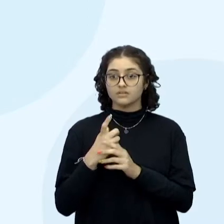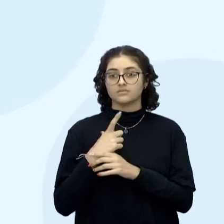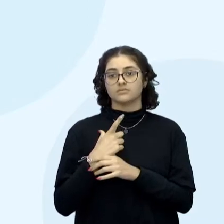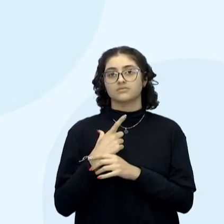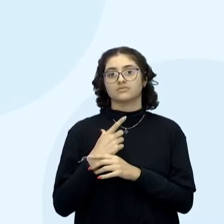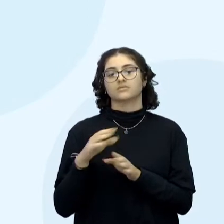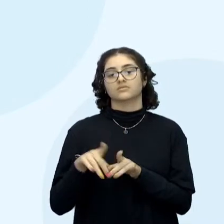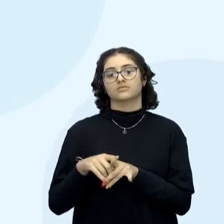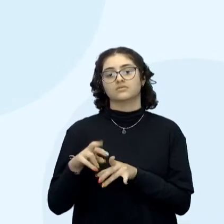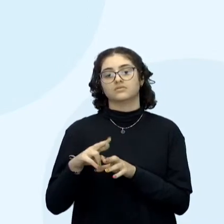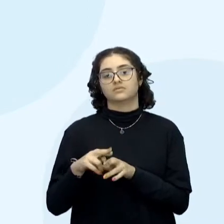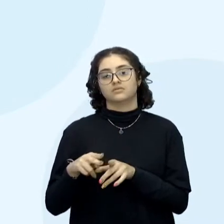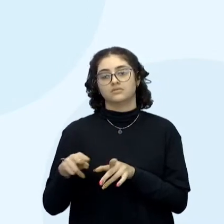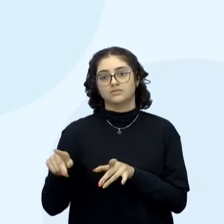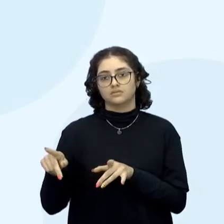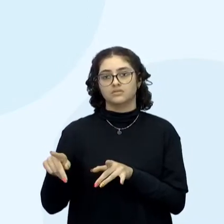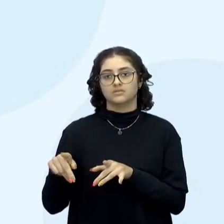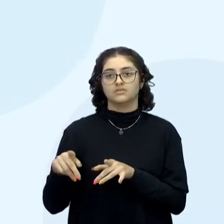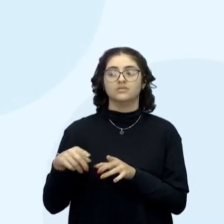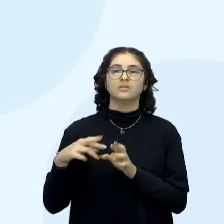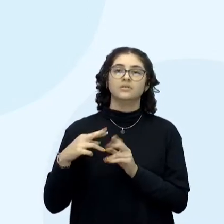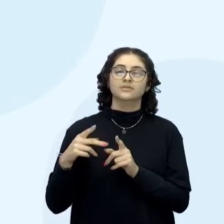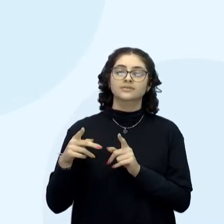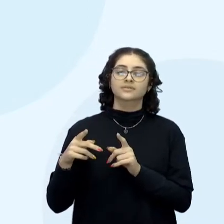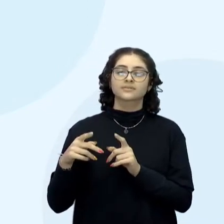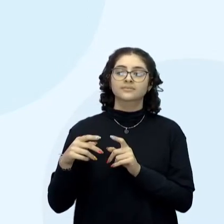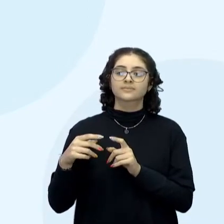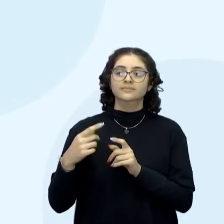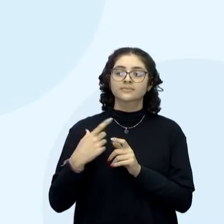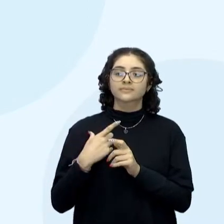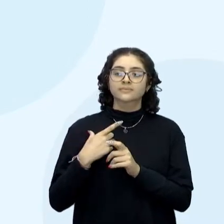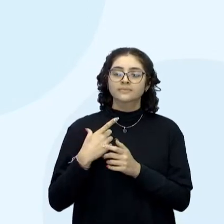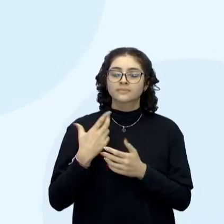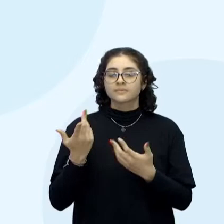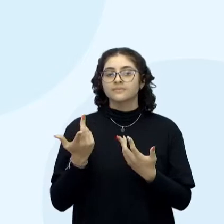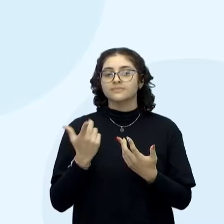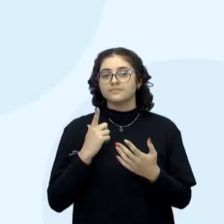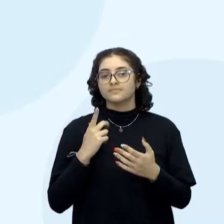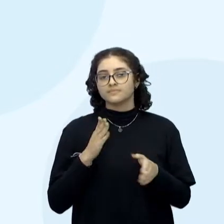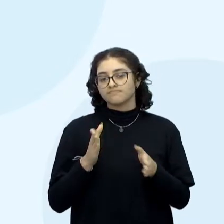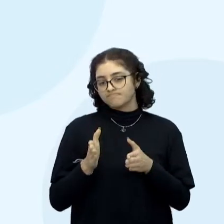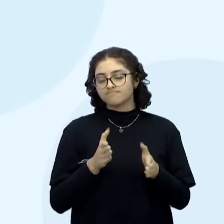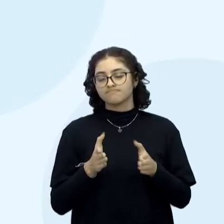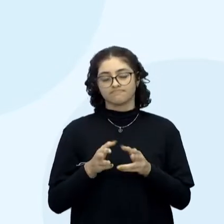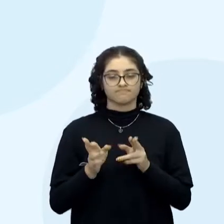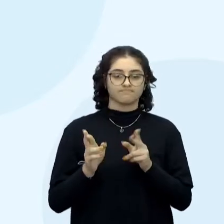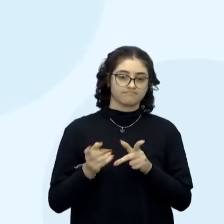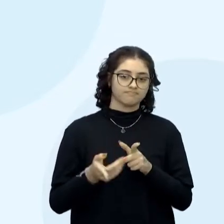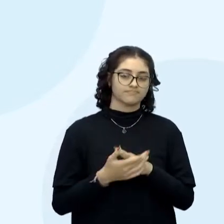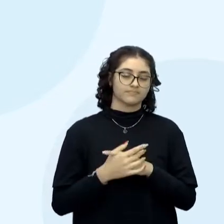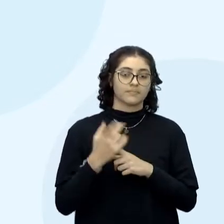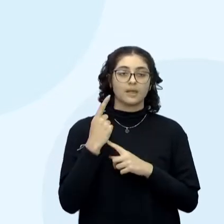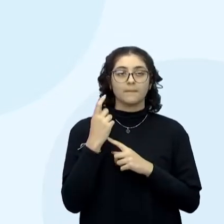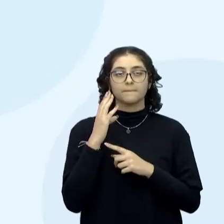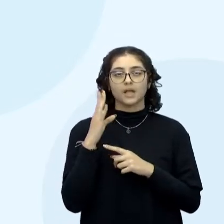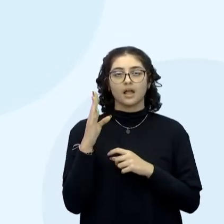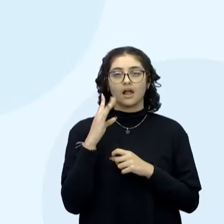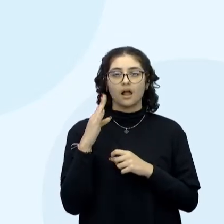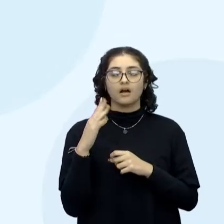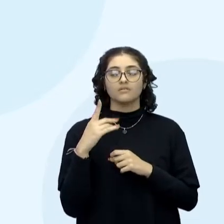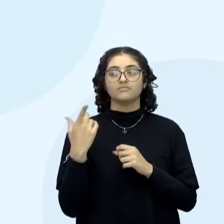outros autores que também poderão fornecer uma boa possibilidade analítica, né, para pensar essa relação